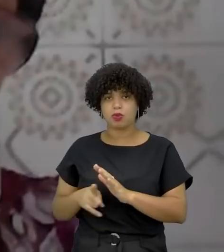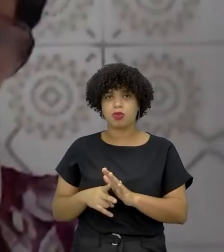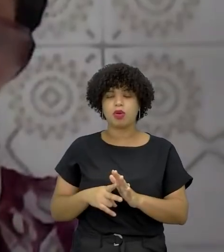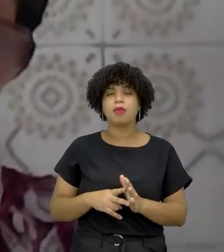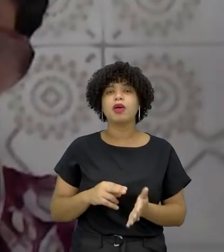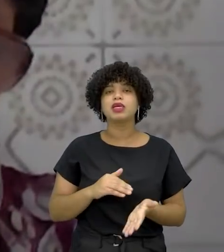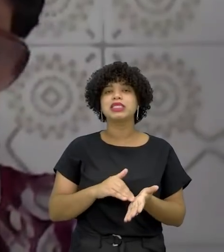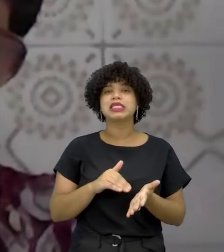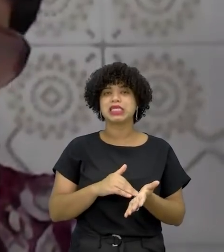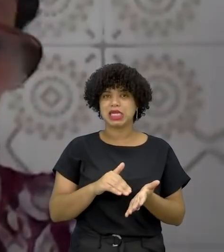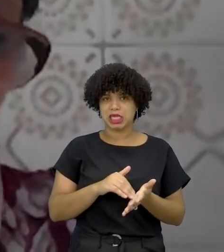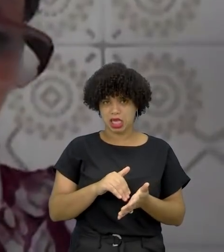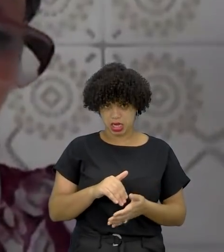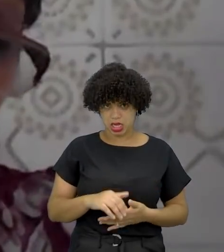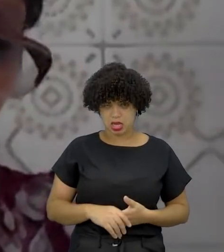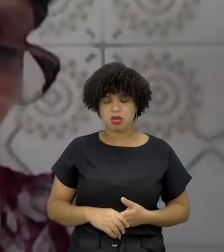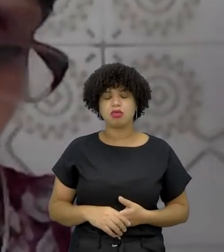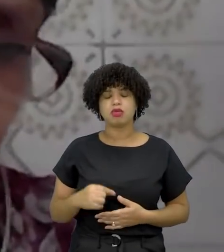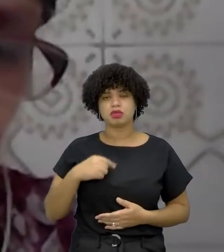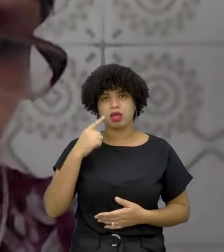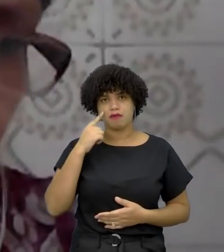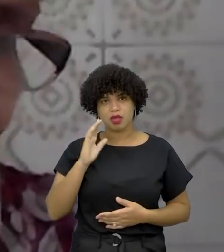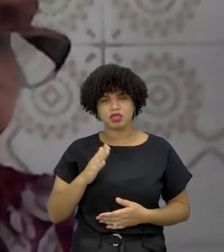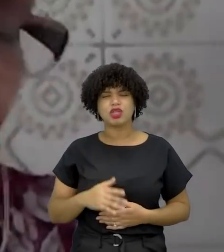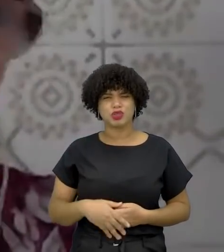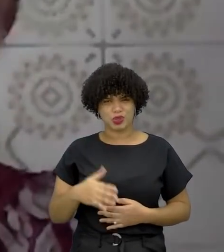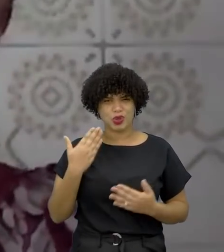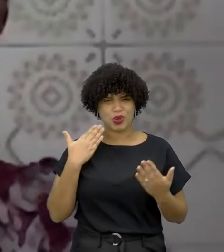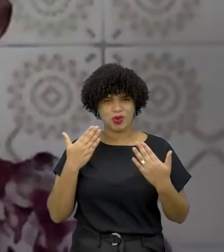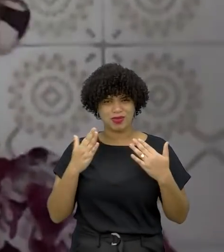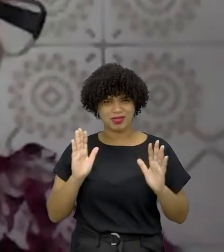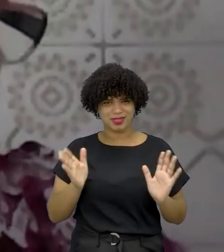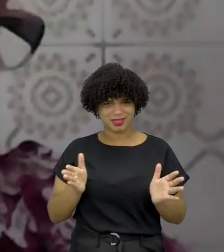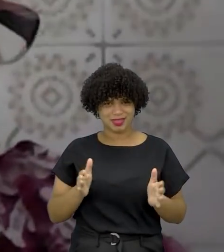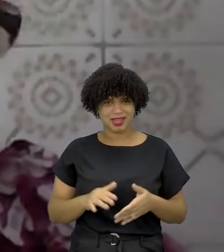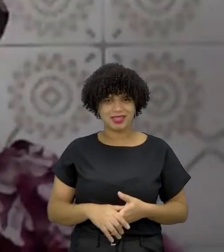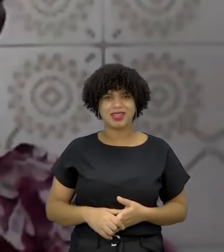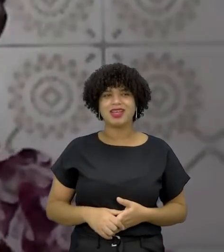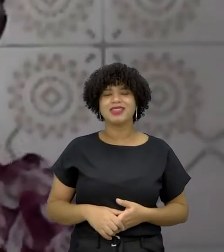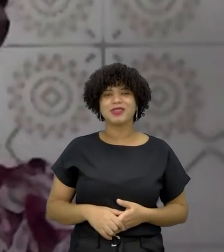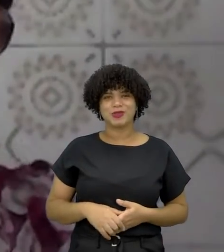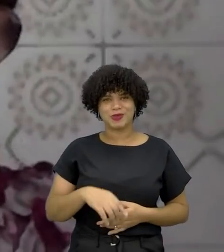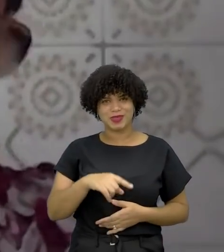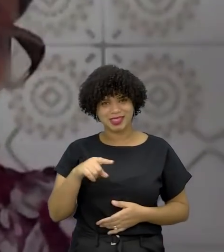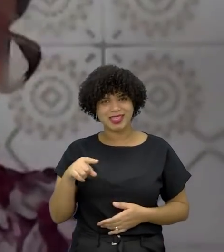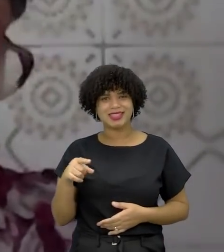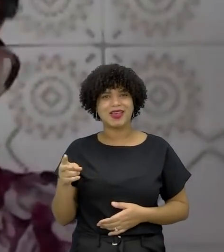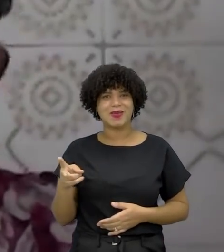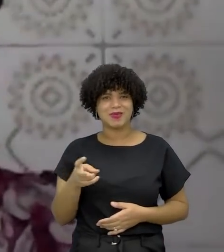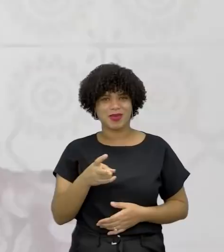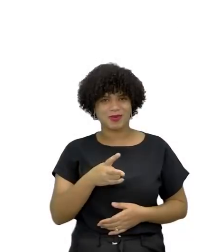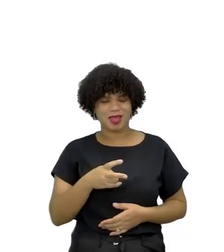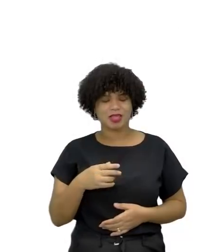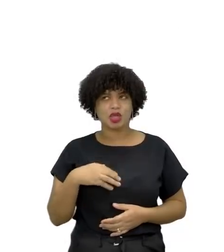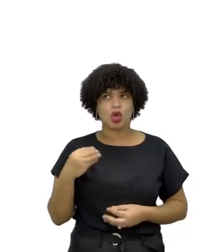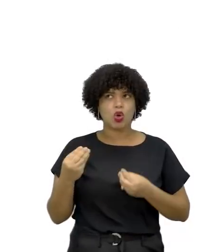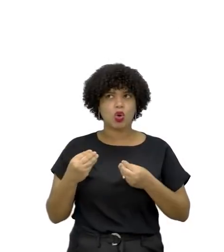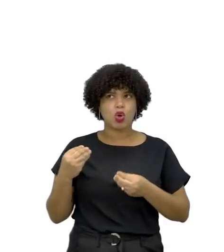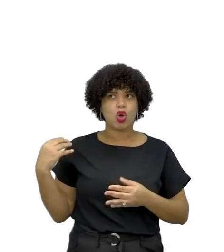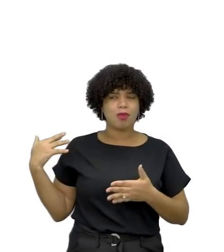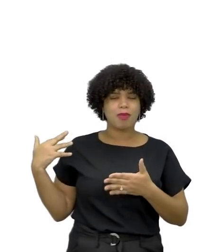pensem no que nós conversamos aqui, no que vocês já conversaram, né, para essa